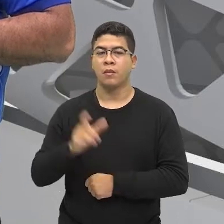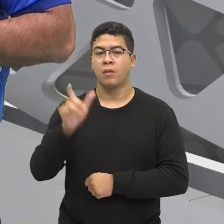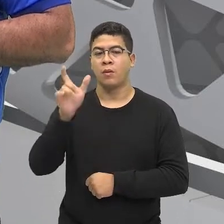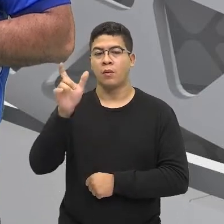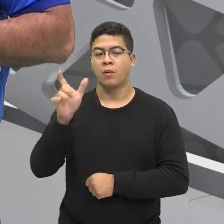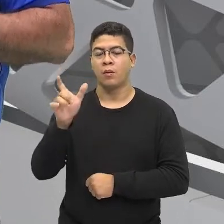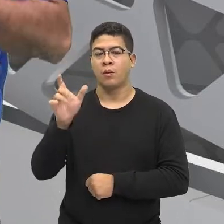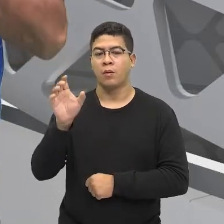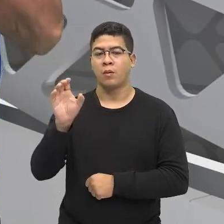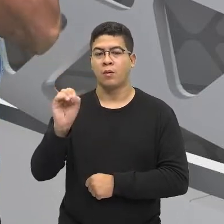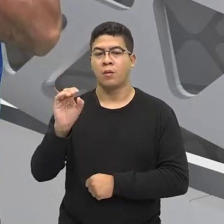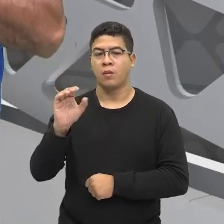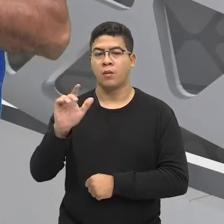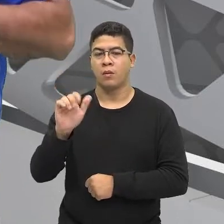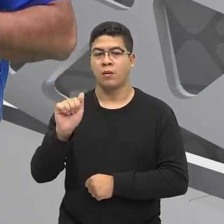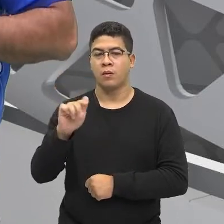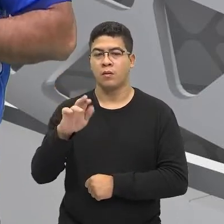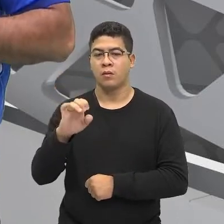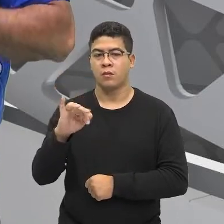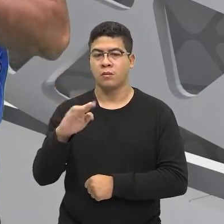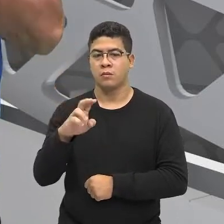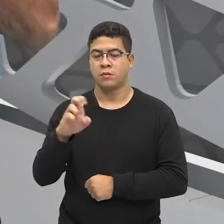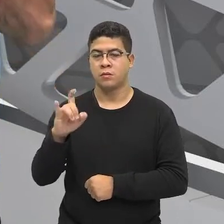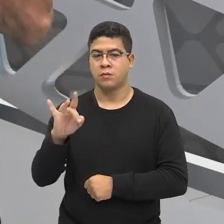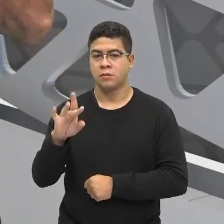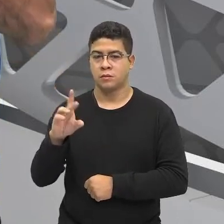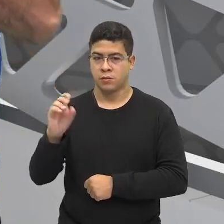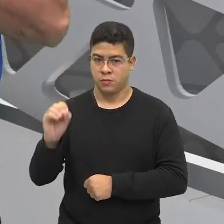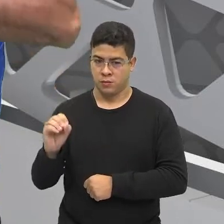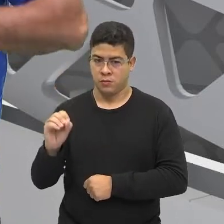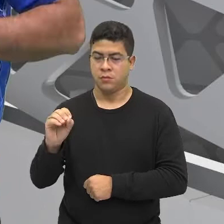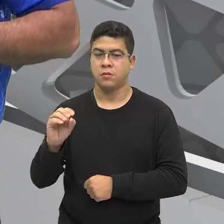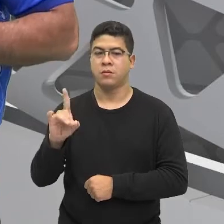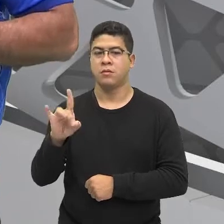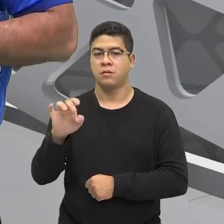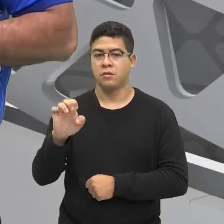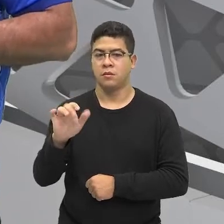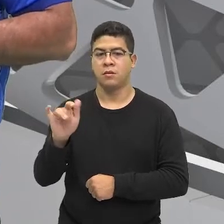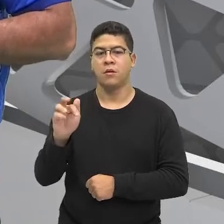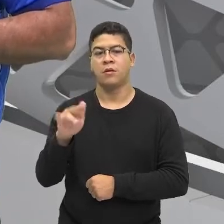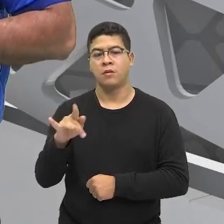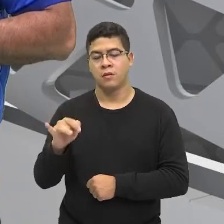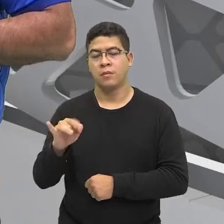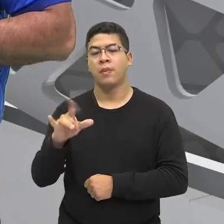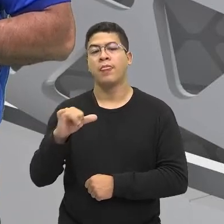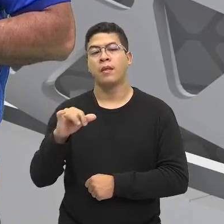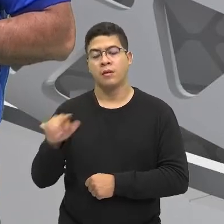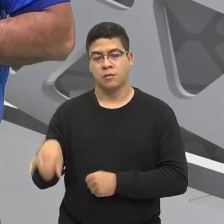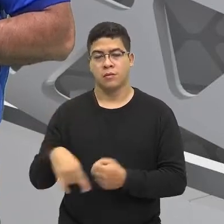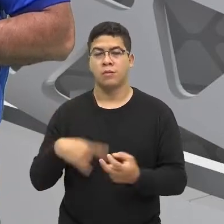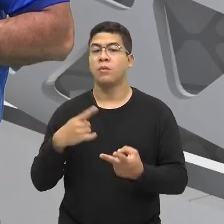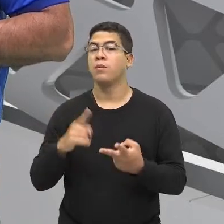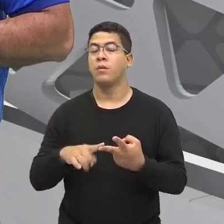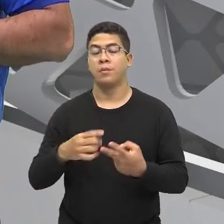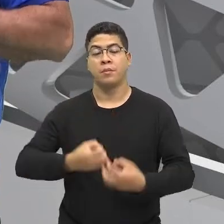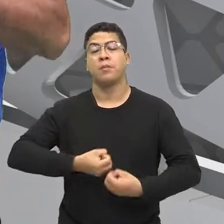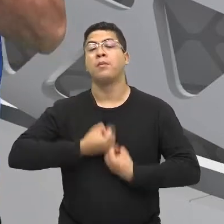de Azevedo, então também outro livro dele. Temos o livro Poesias, de